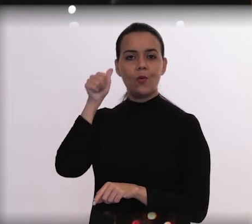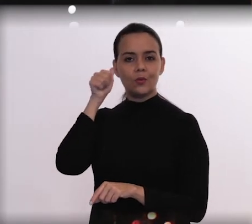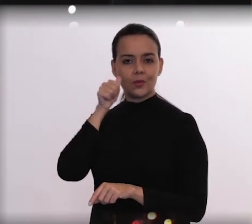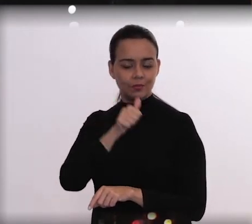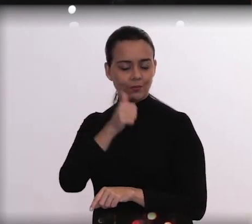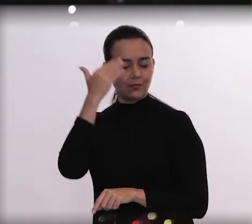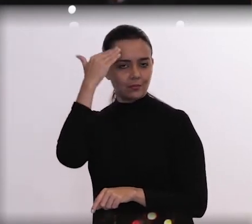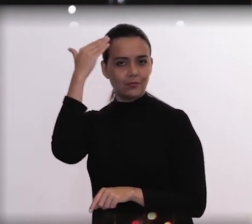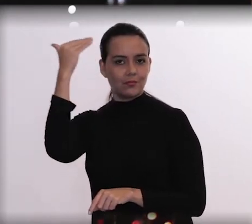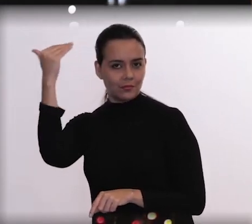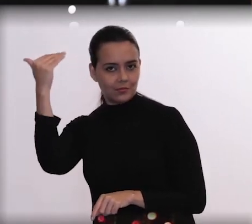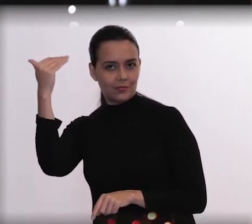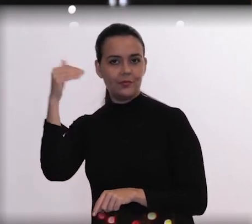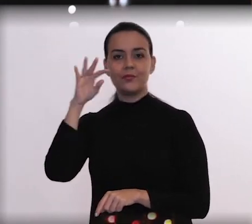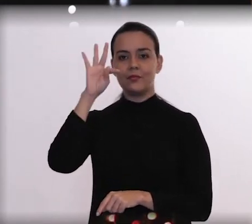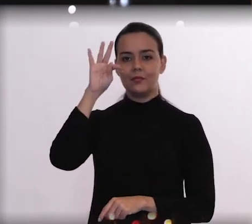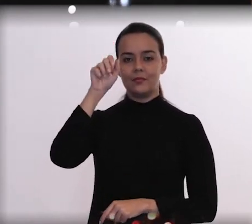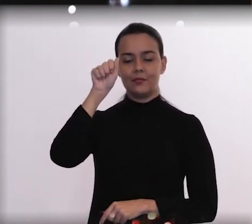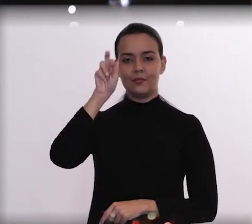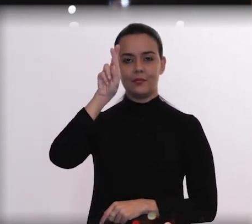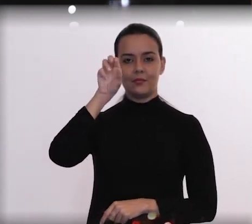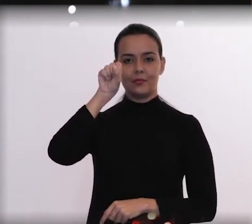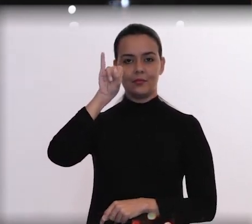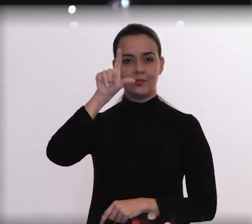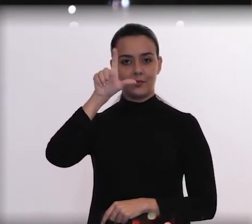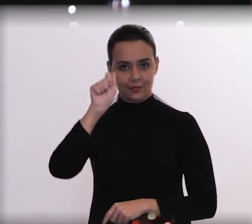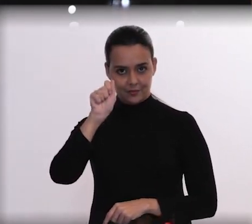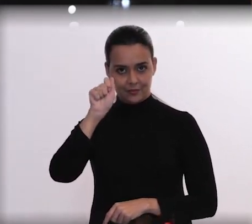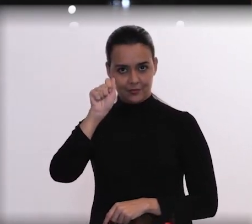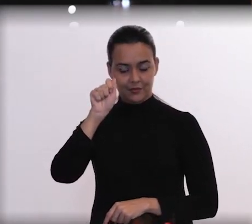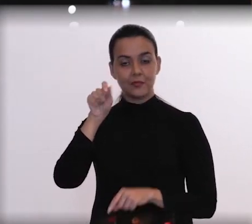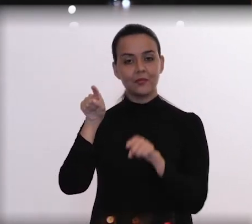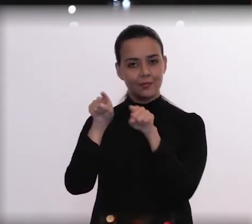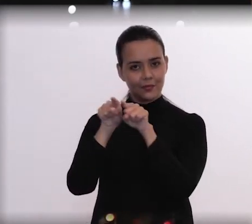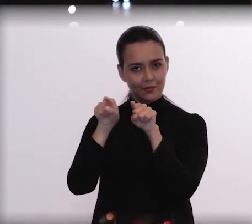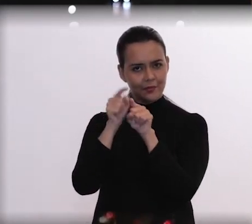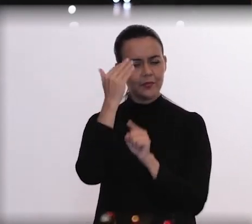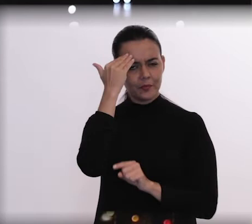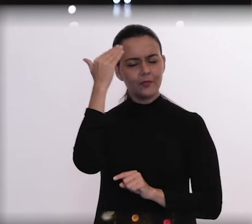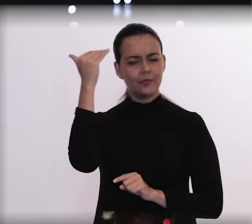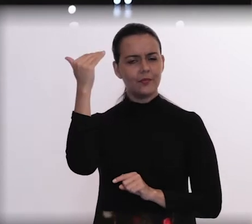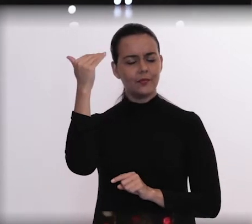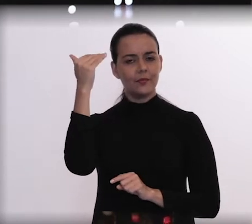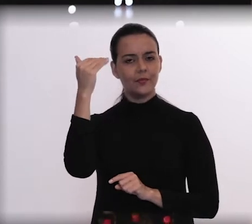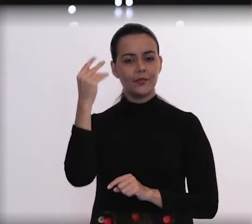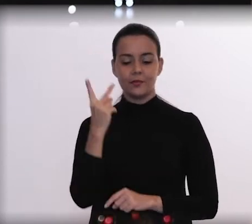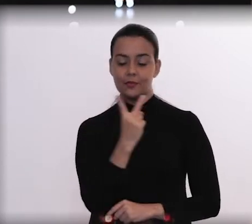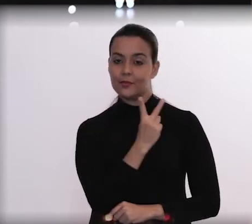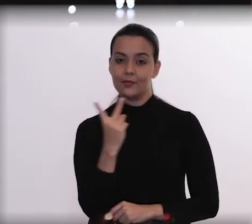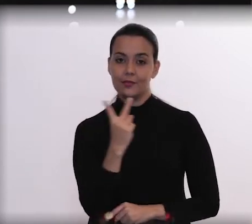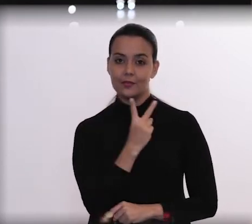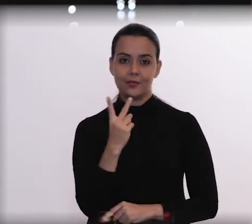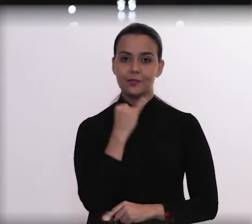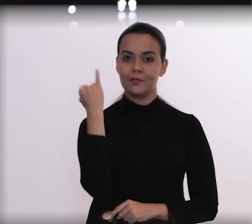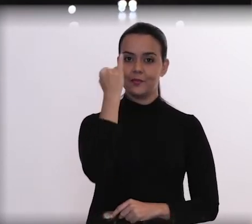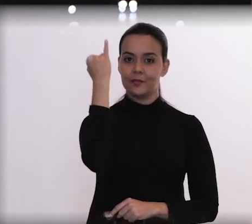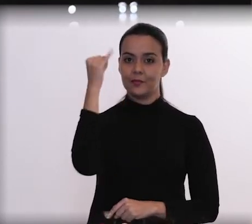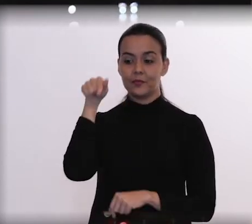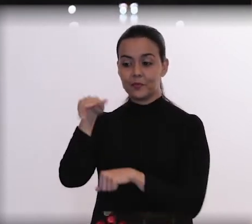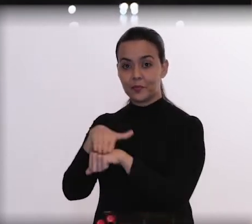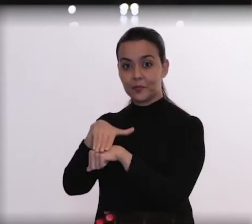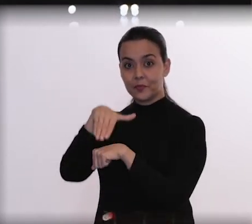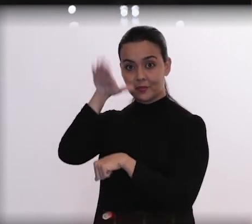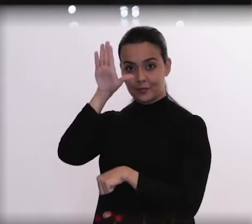dos modernistas brasileiros, foi a Tarsila. Então ela pode ser a segunda, mas em termos de importância ela é a mais incrível dos anos